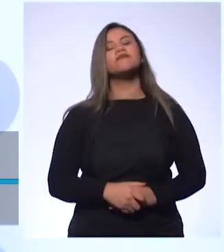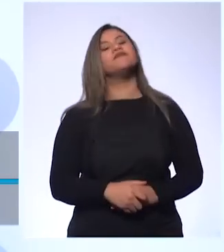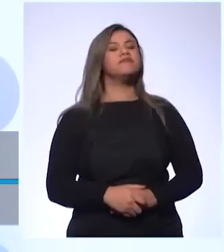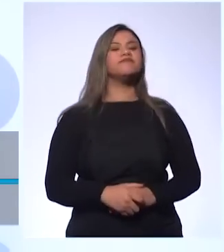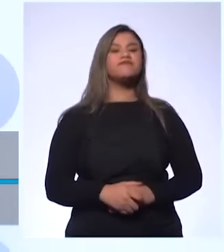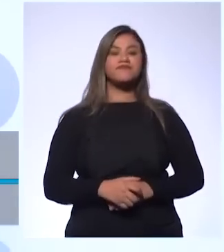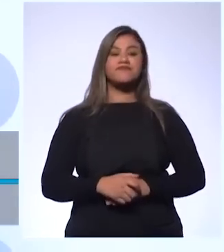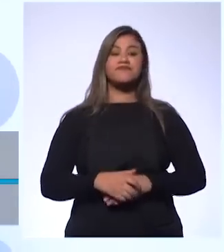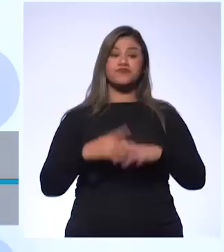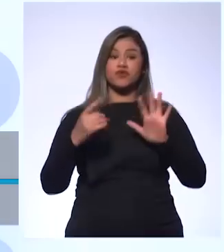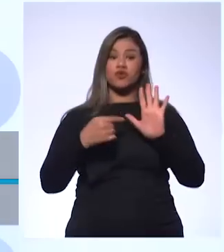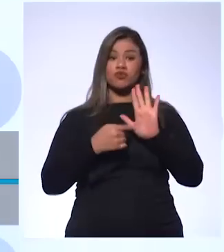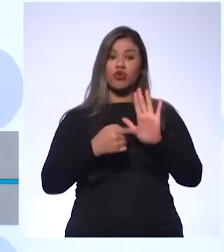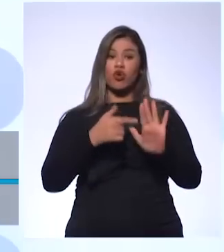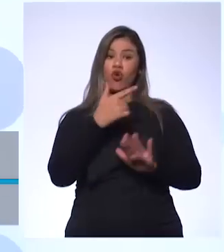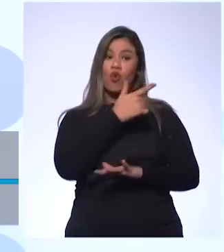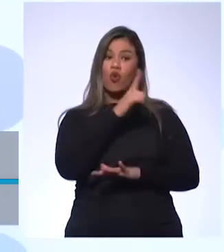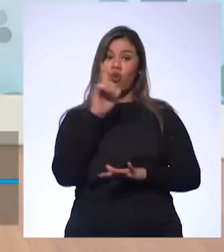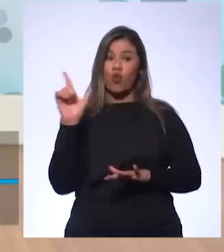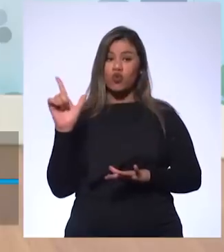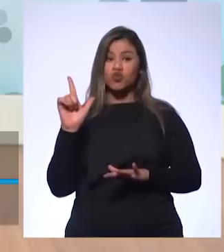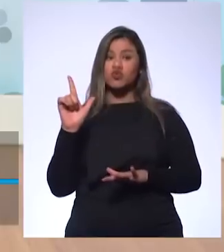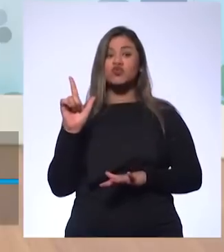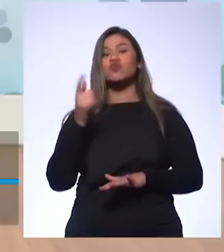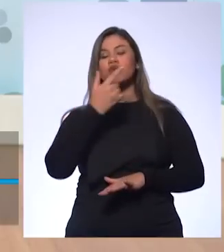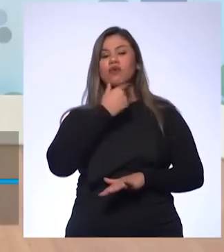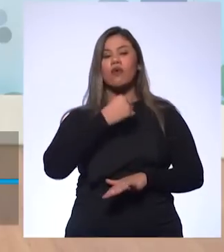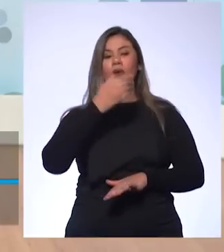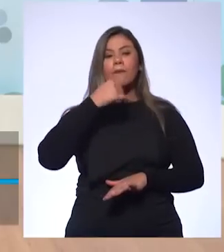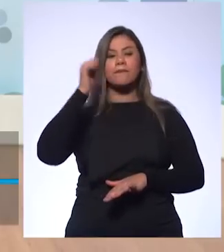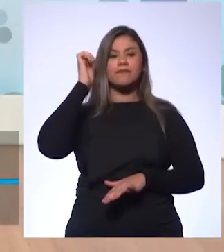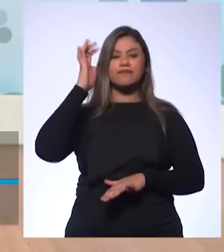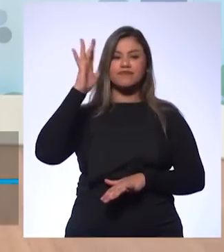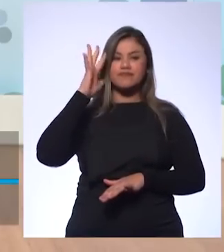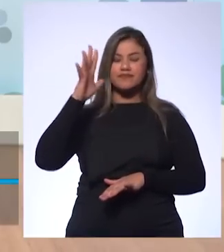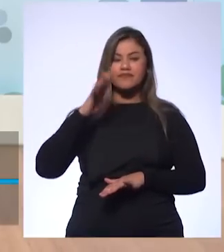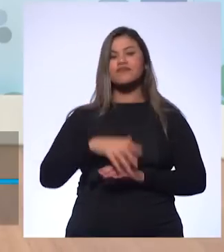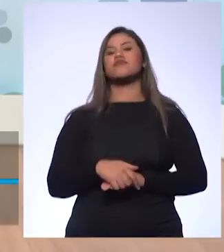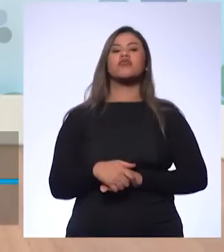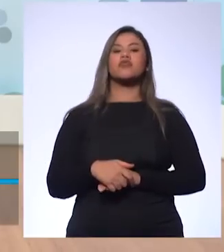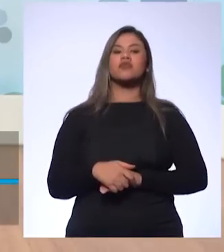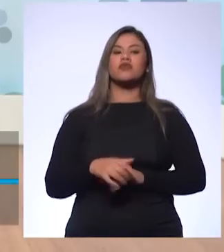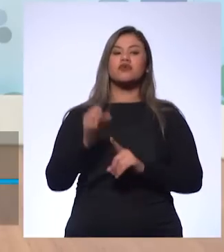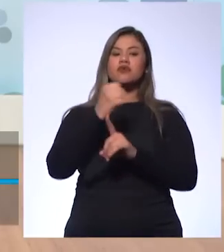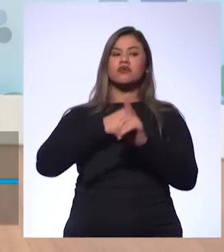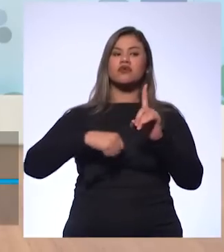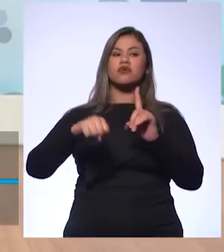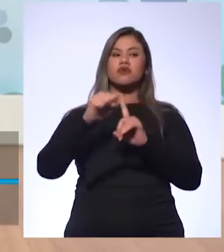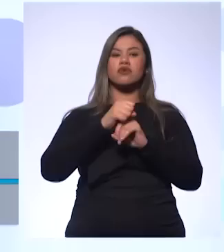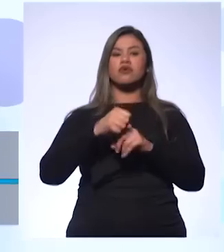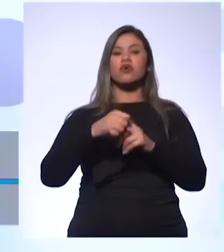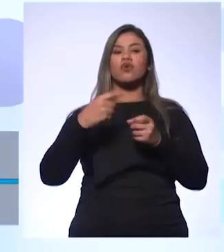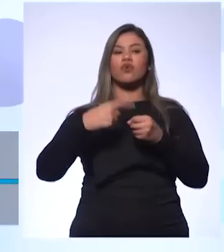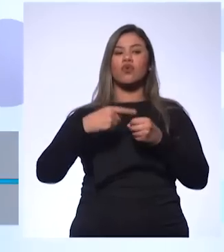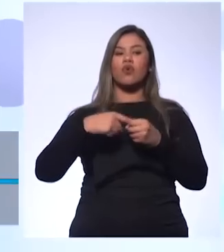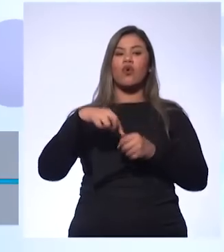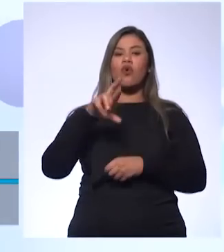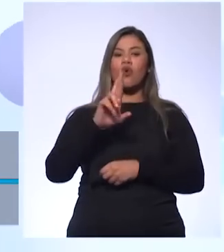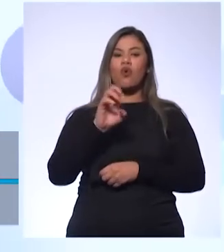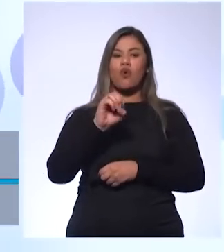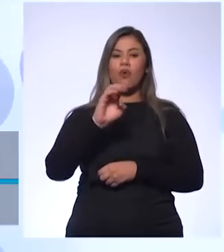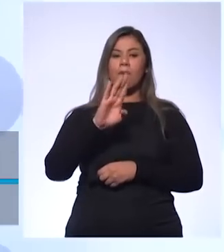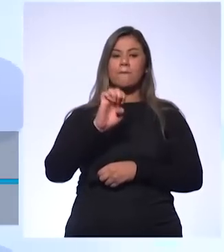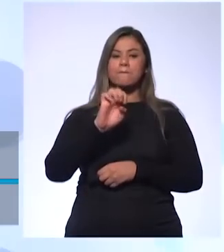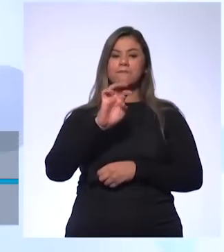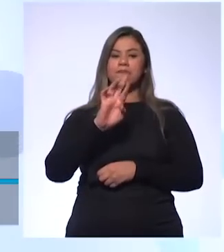bom? Outro, olha só, hoje é só Outro no pancadão. teórico. Outro teórico, que é o sociólogo e urbanista Robert